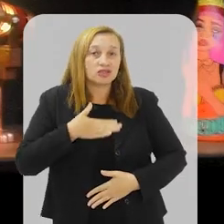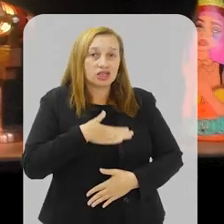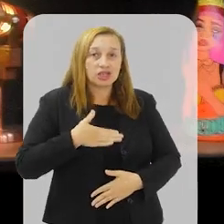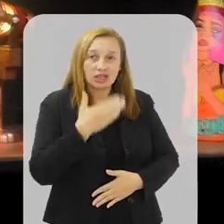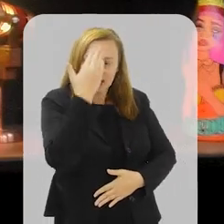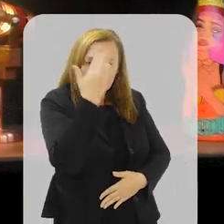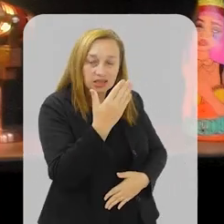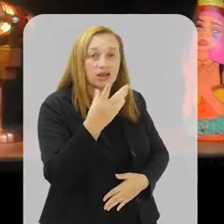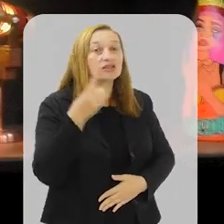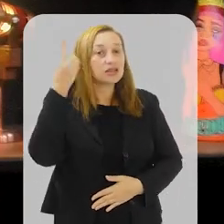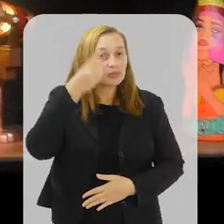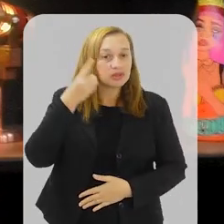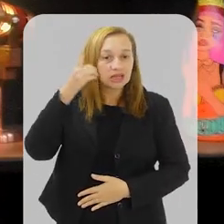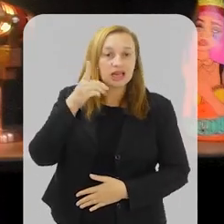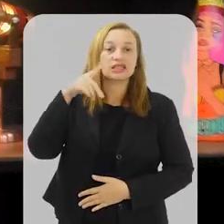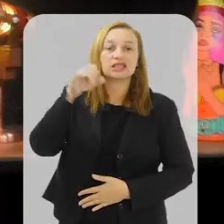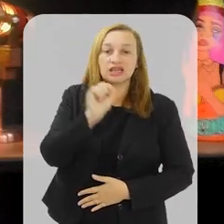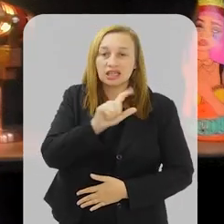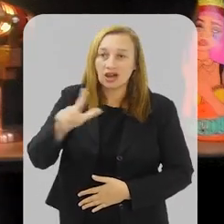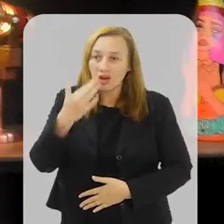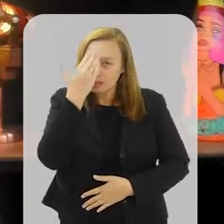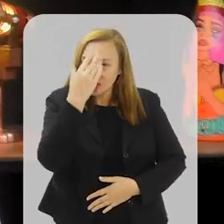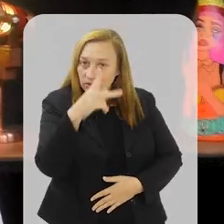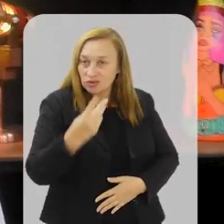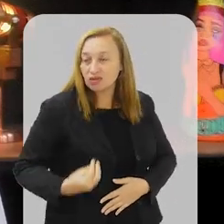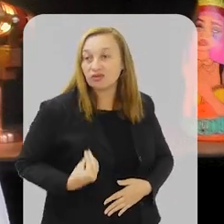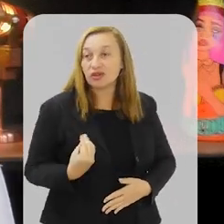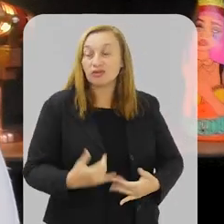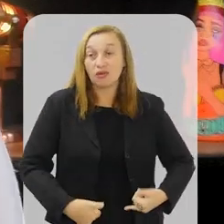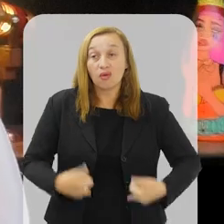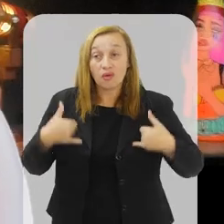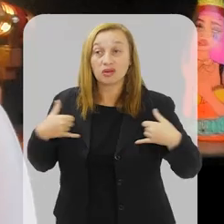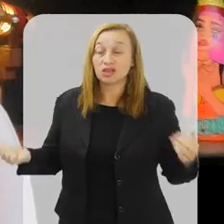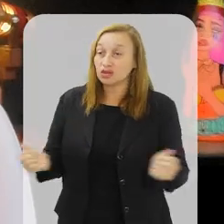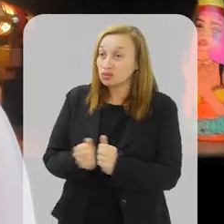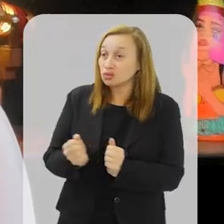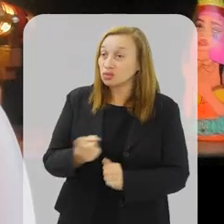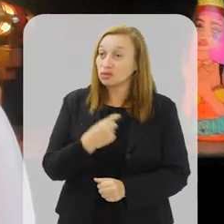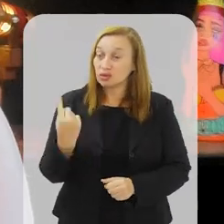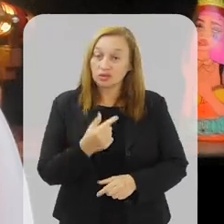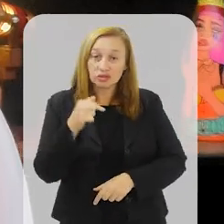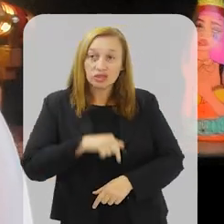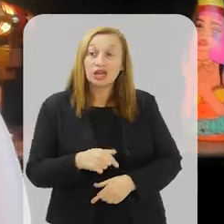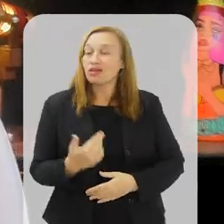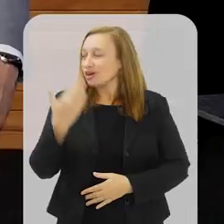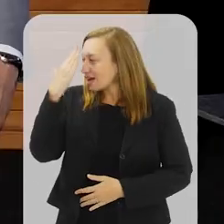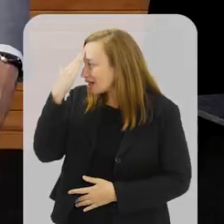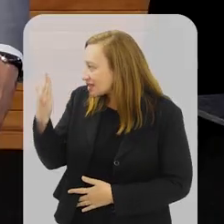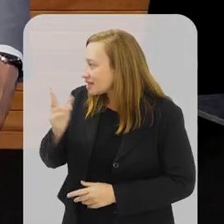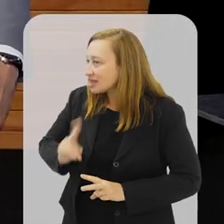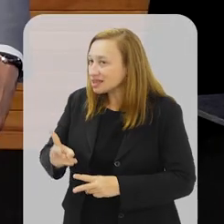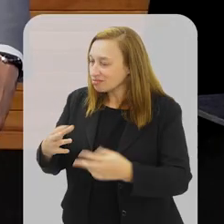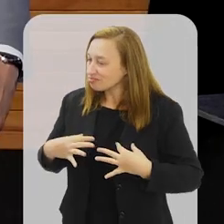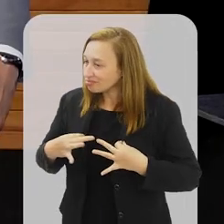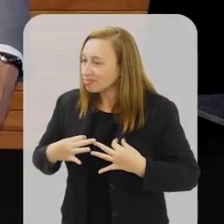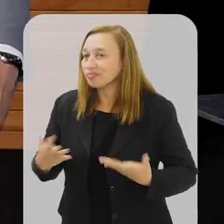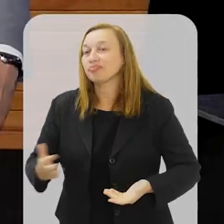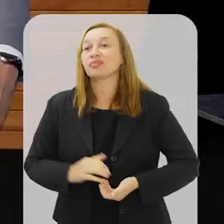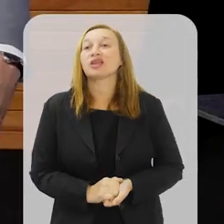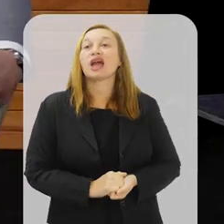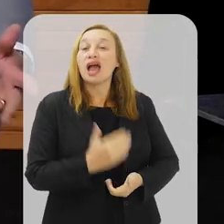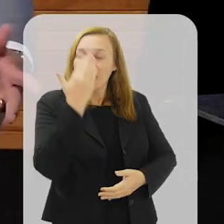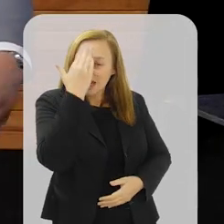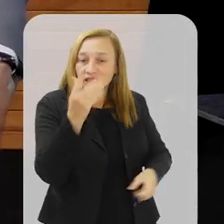fronteiras gostaria de agradecer muito ao Deputado Daniel librelon Muito obrigado pela presença foi realmente uma honra t-lo conosco aqui no